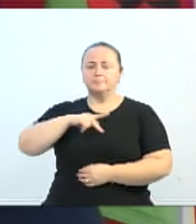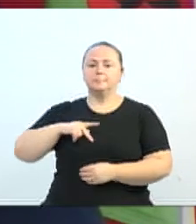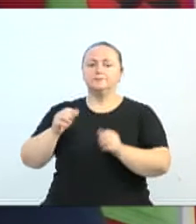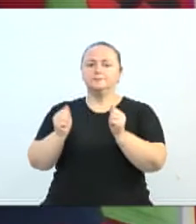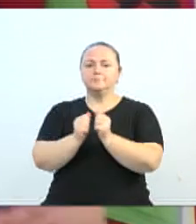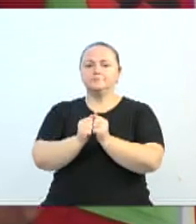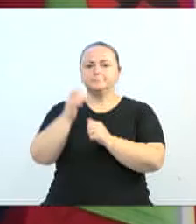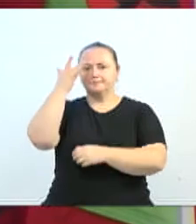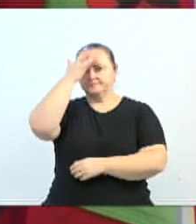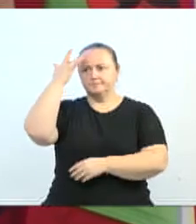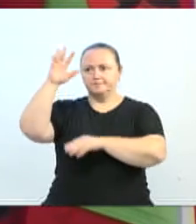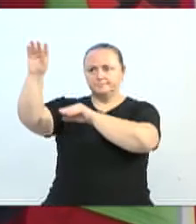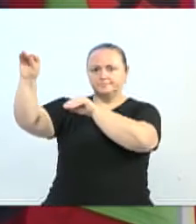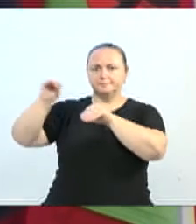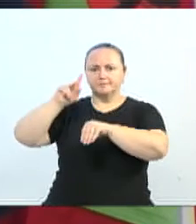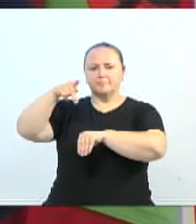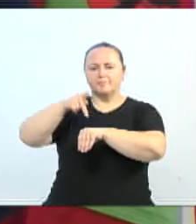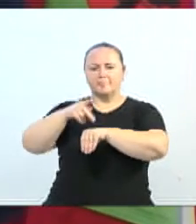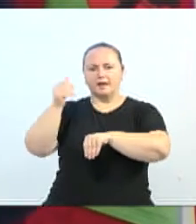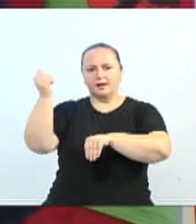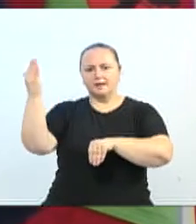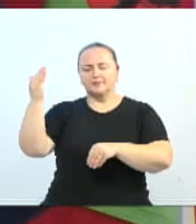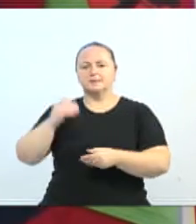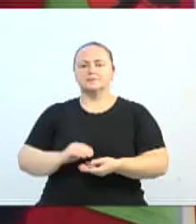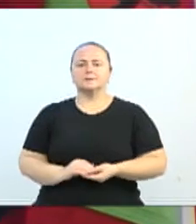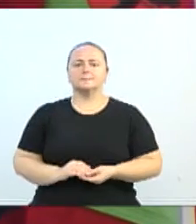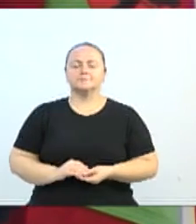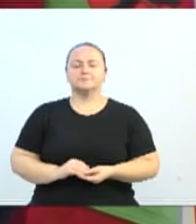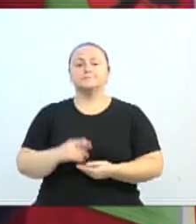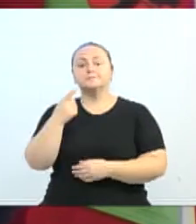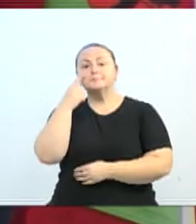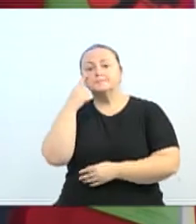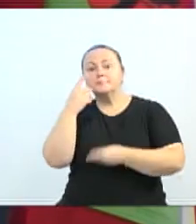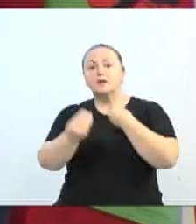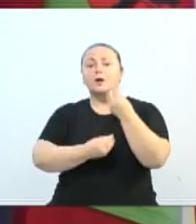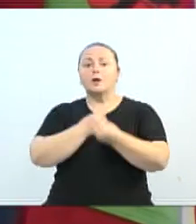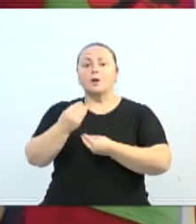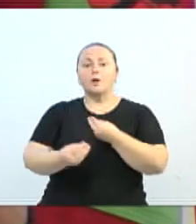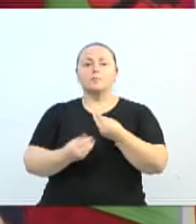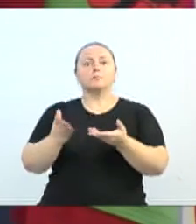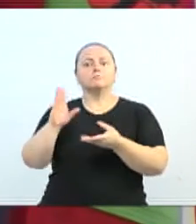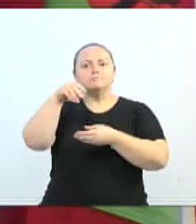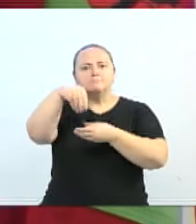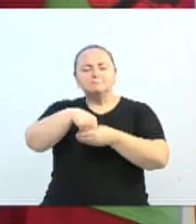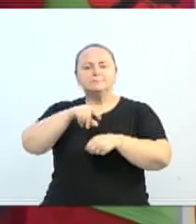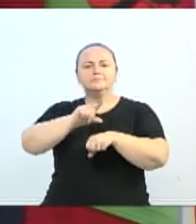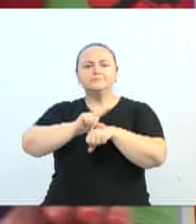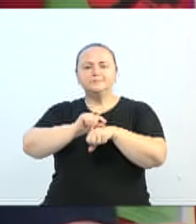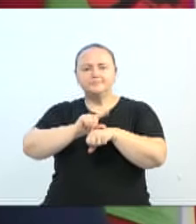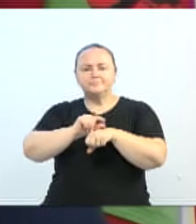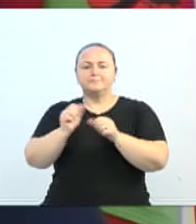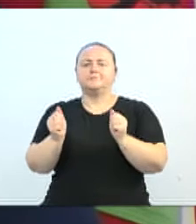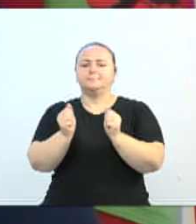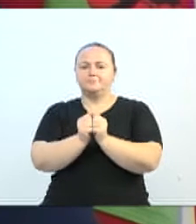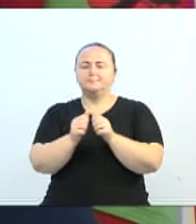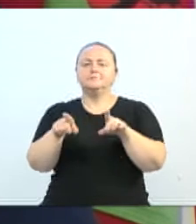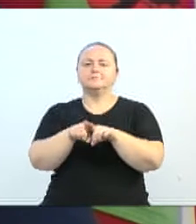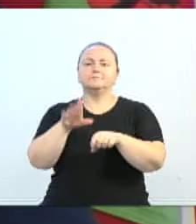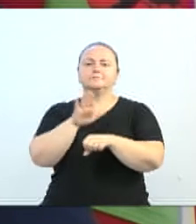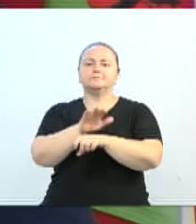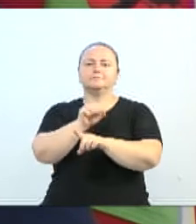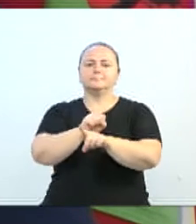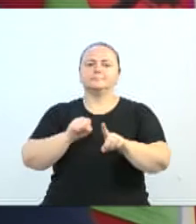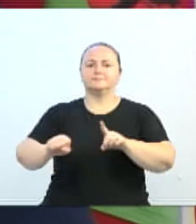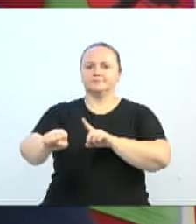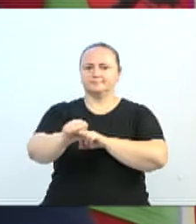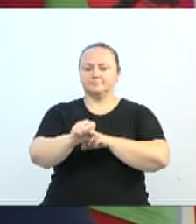comentei até que iríamos começar com evoluções dentro da própria Secretaria da CEMED, quanto da Secretaria de Assistência Social,